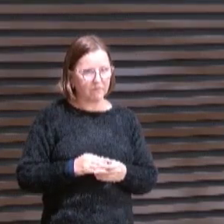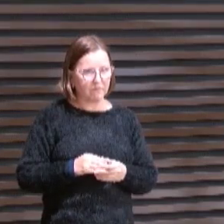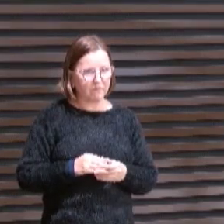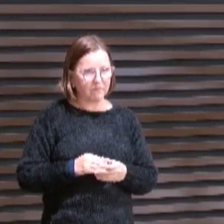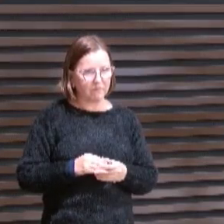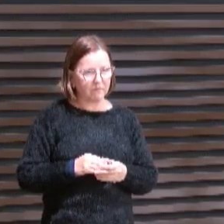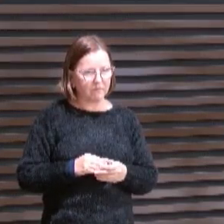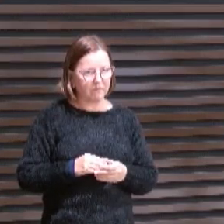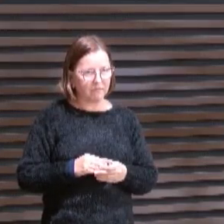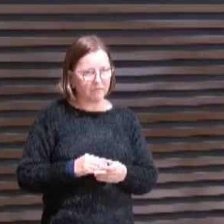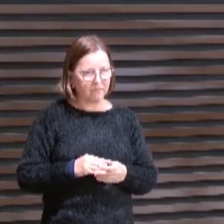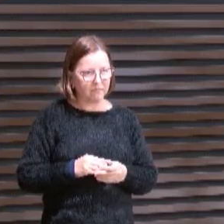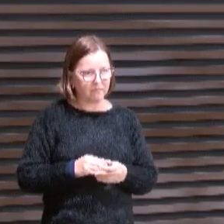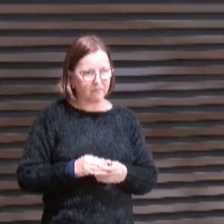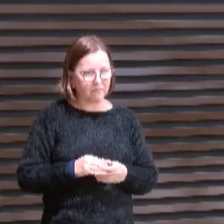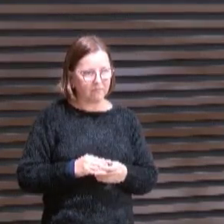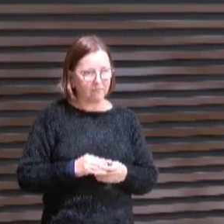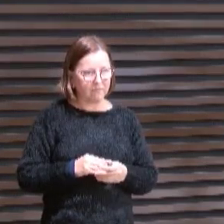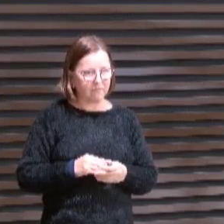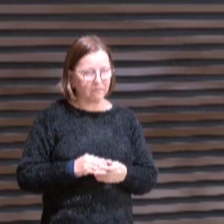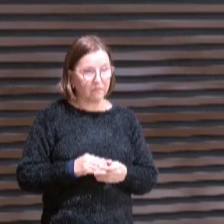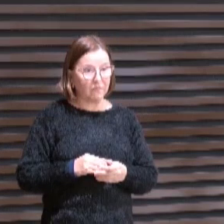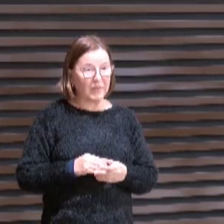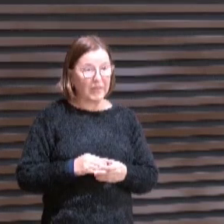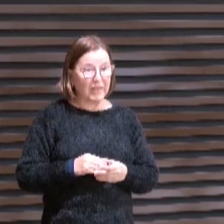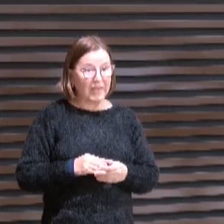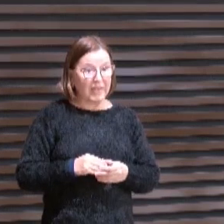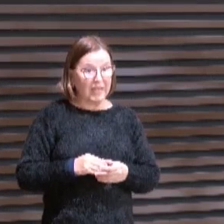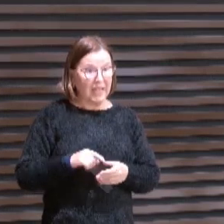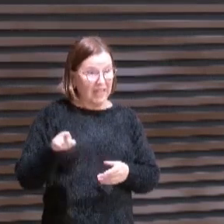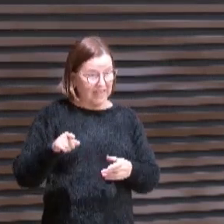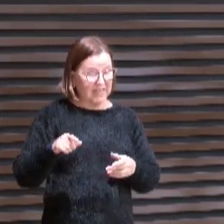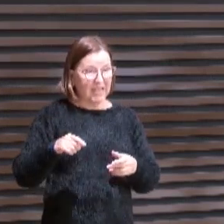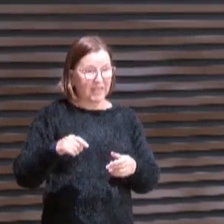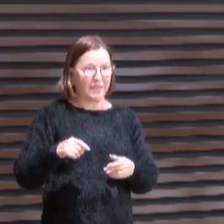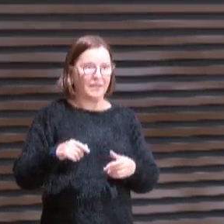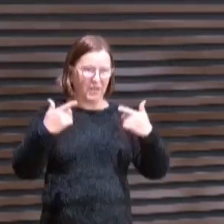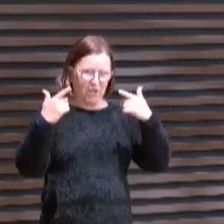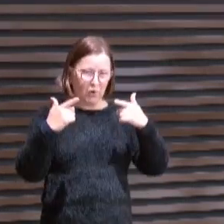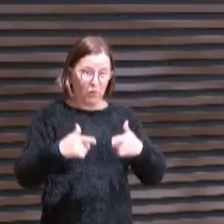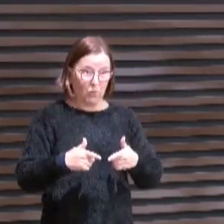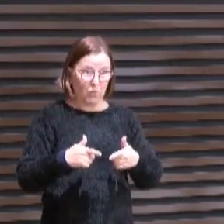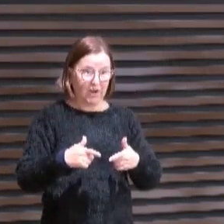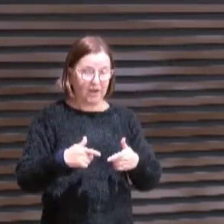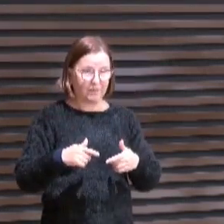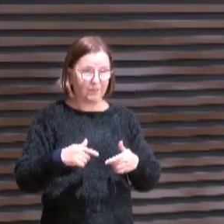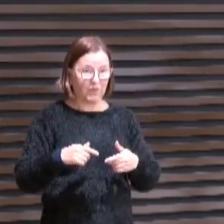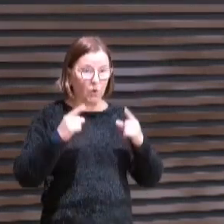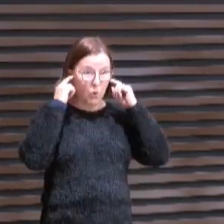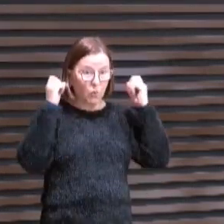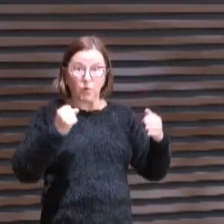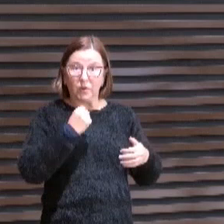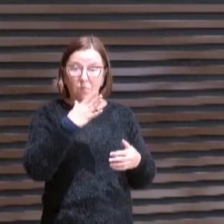trabalho de som acústico muito bom. O povo todo parou porque eles estavam